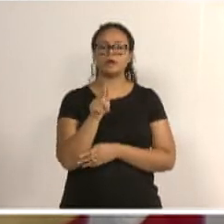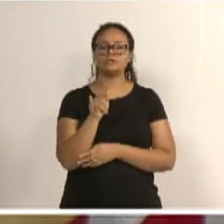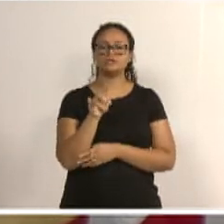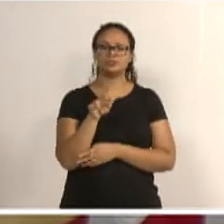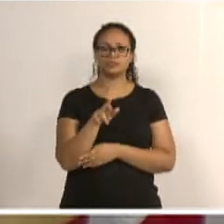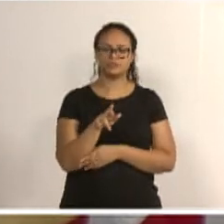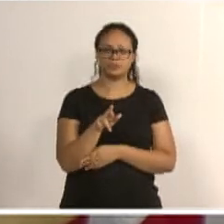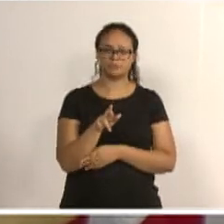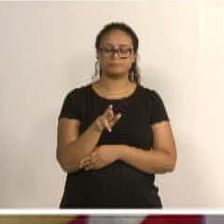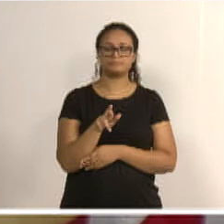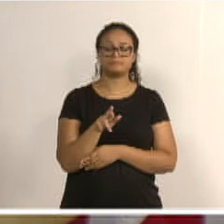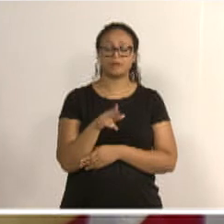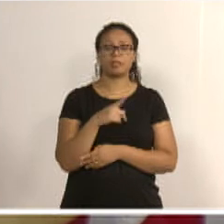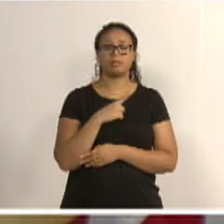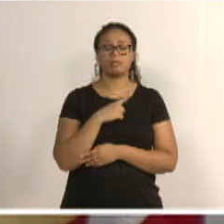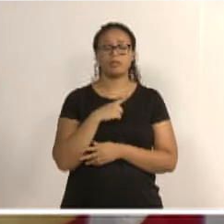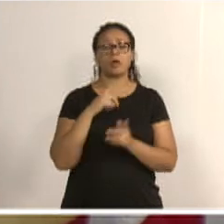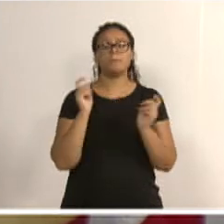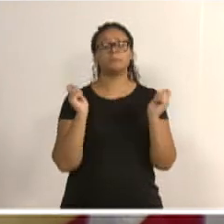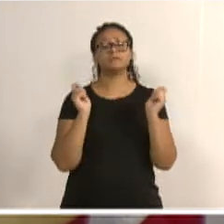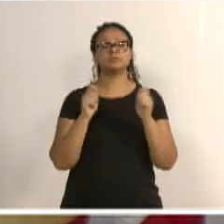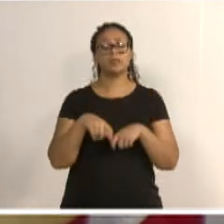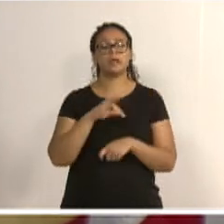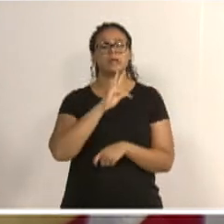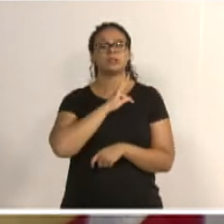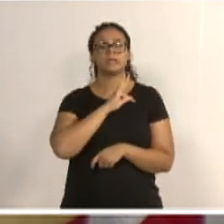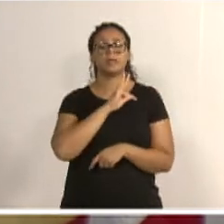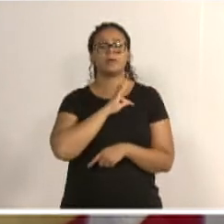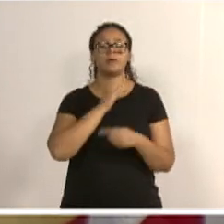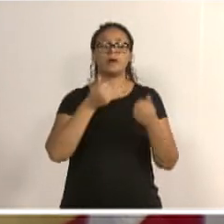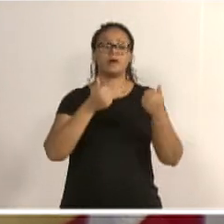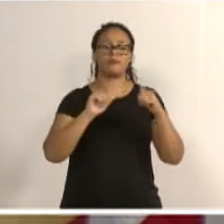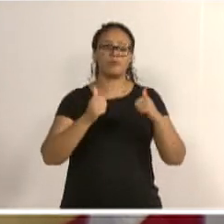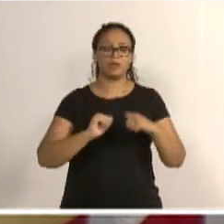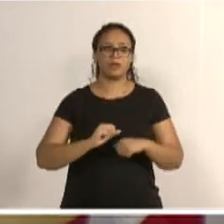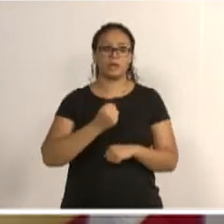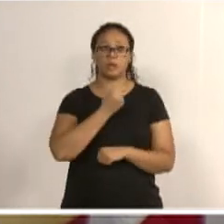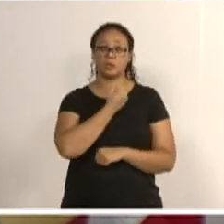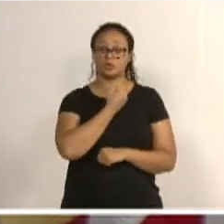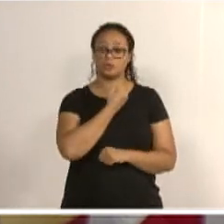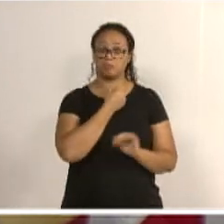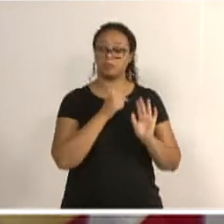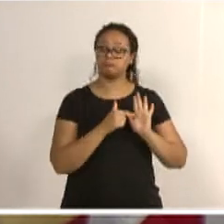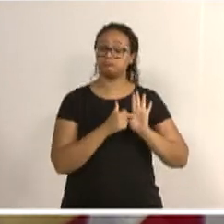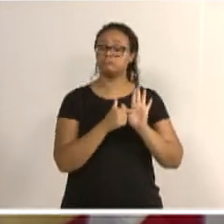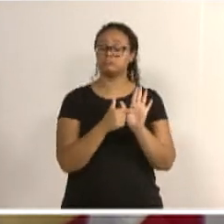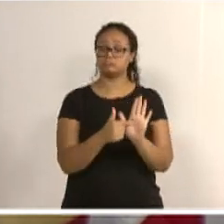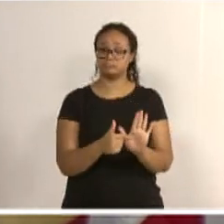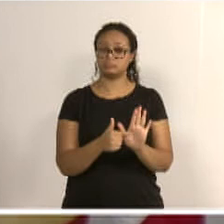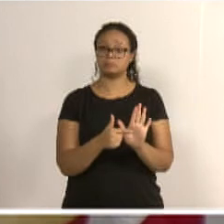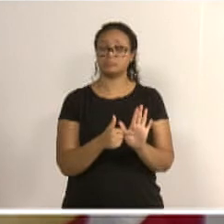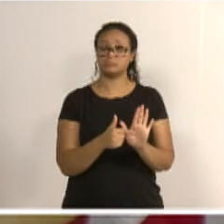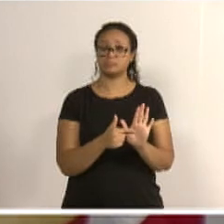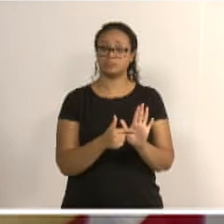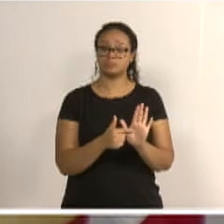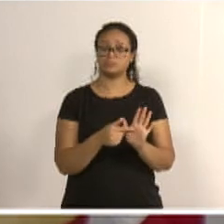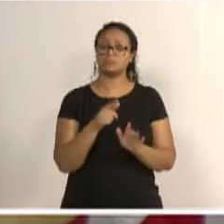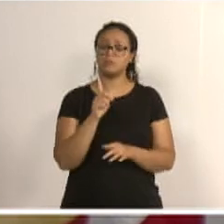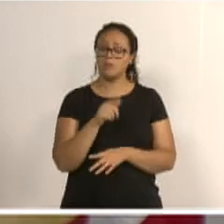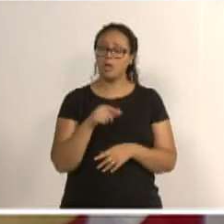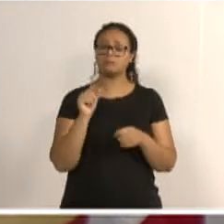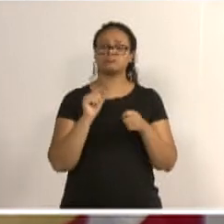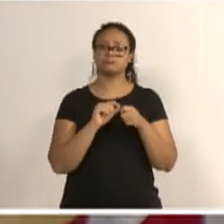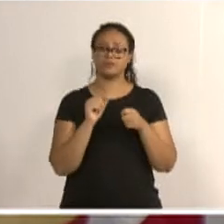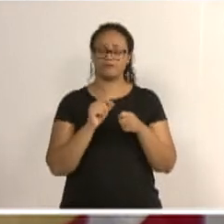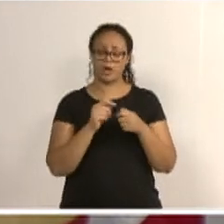tem a capacidade técnica de analisar os números apresentados pela empresa prestadora de serviço, é quem faz essa